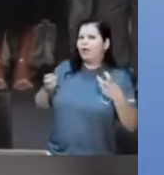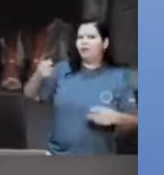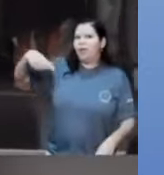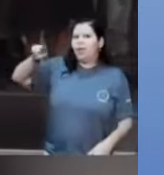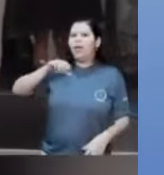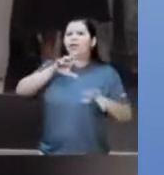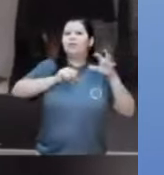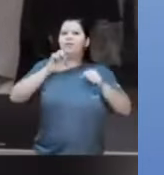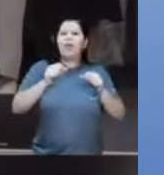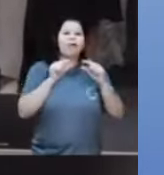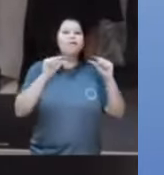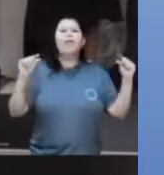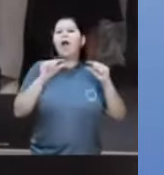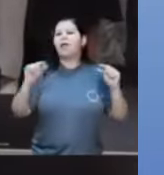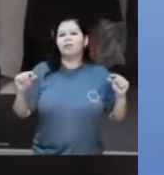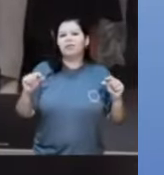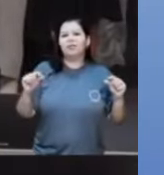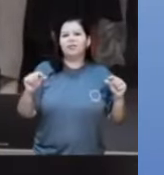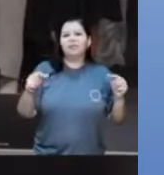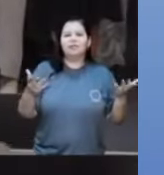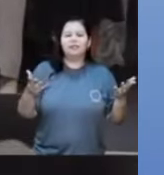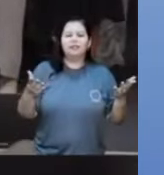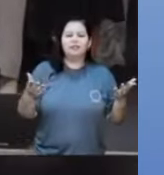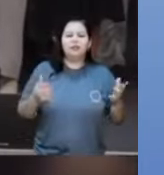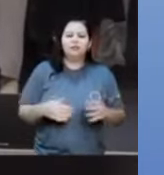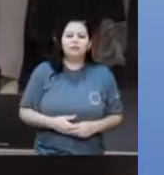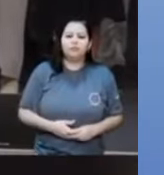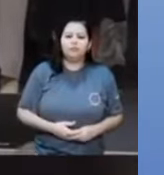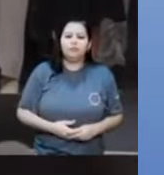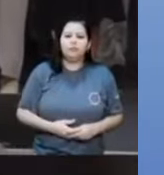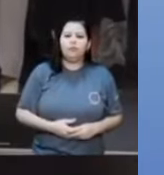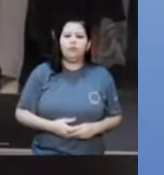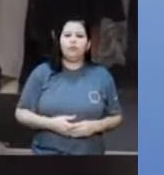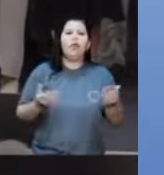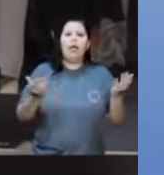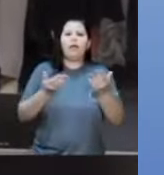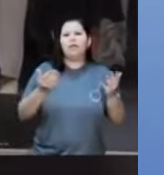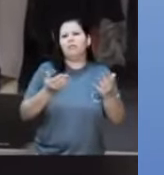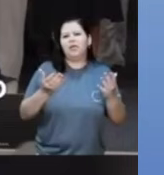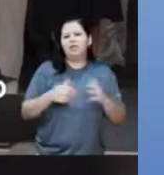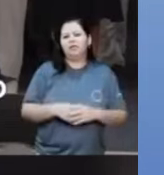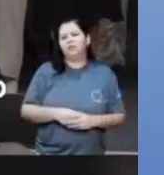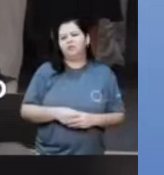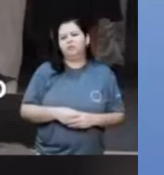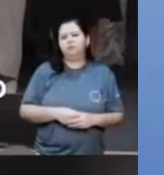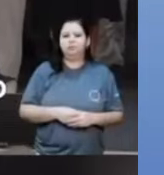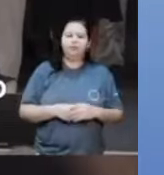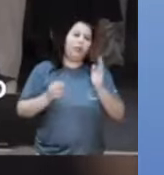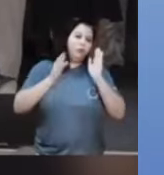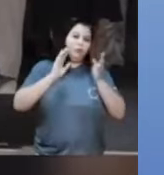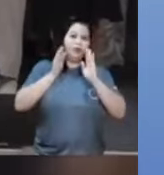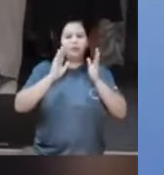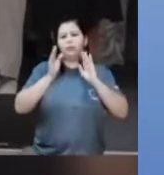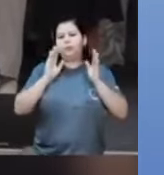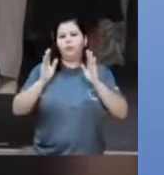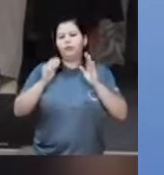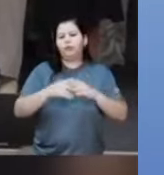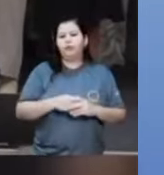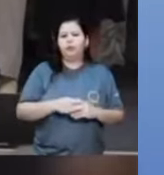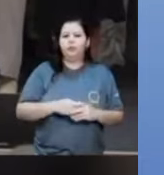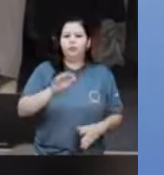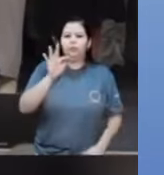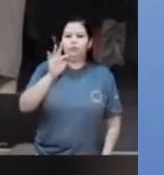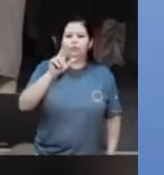frase de agora mesmo um o fuxico do Satanás eu sou informado porque eu não tenho tempo para ler